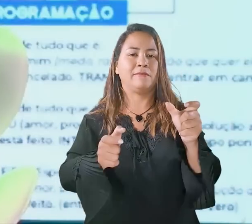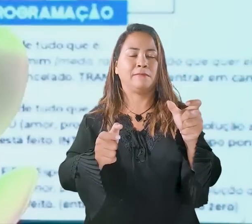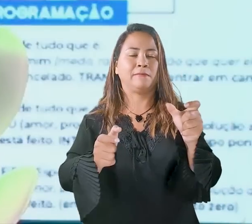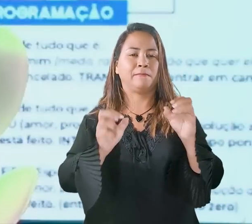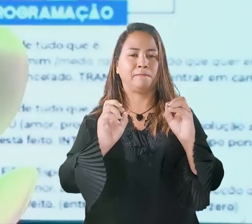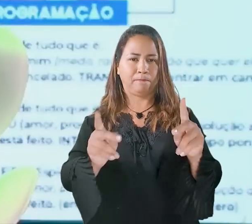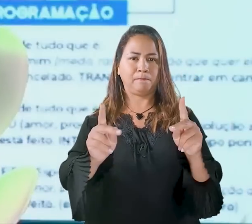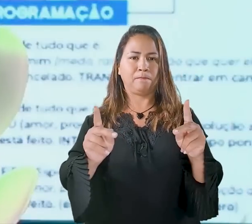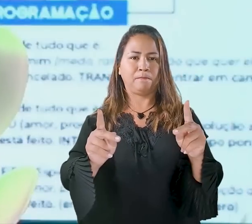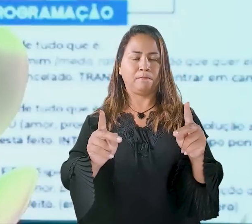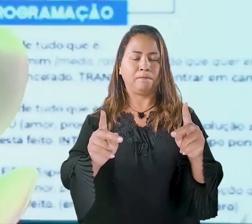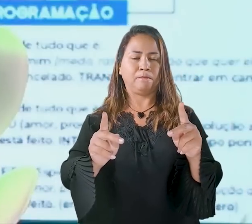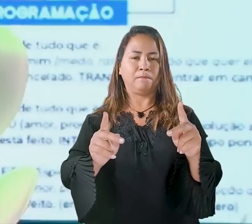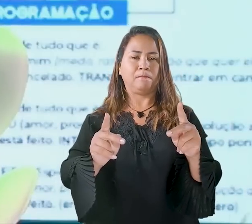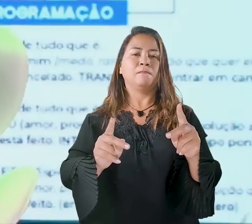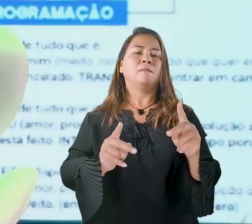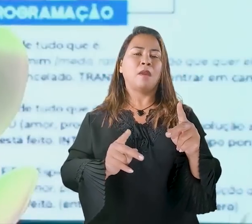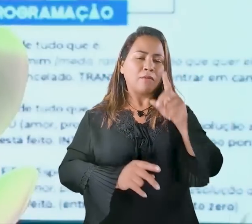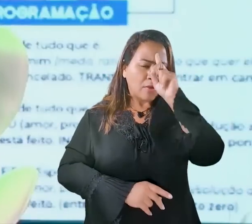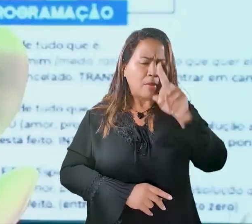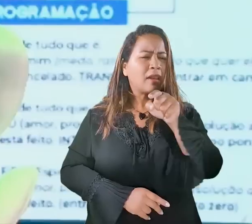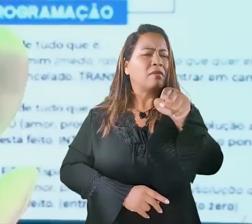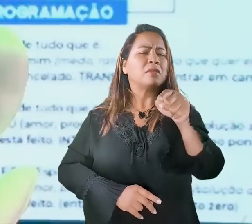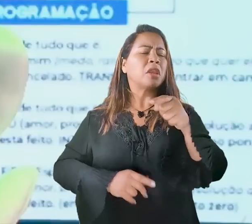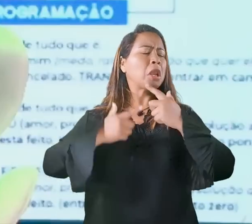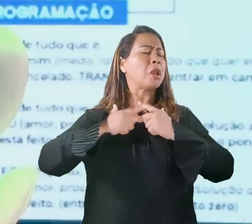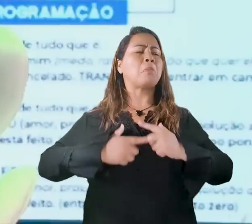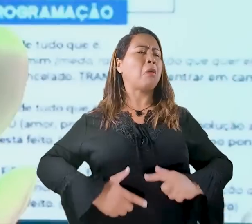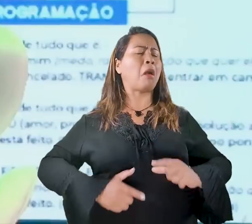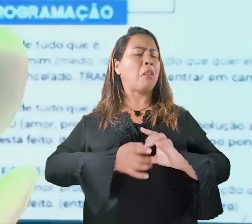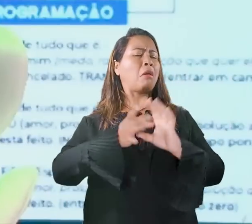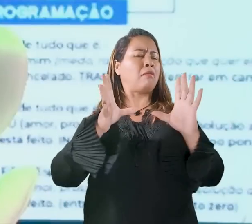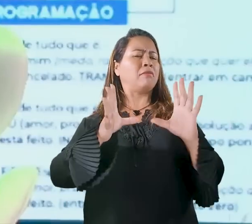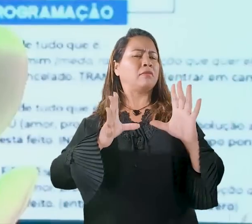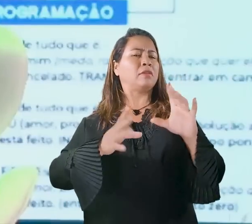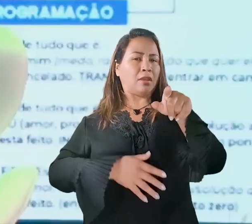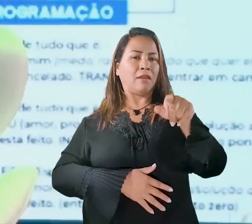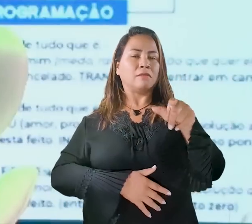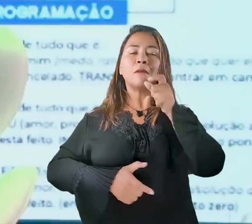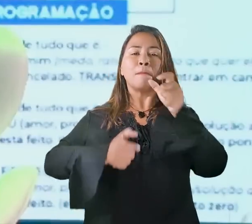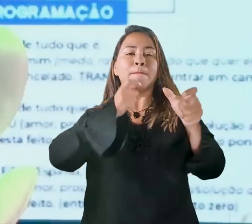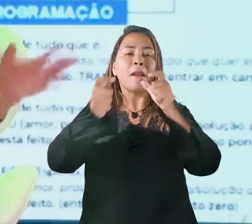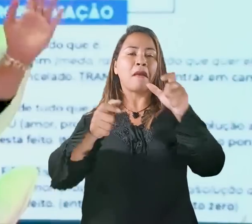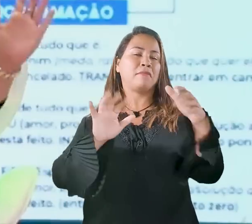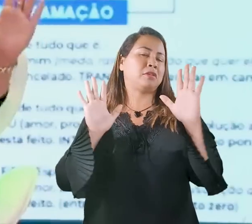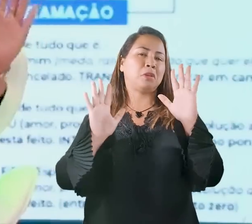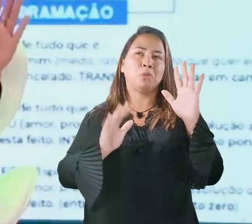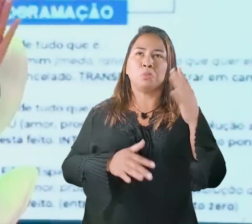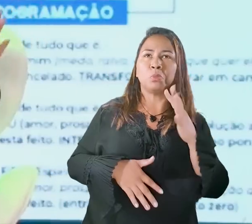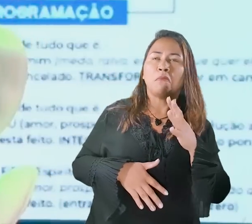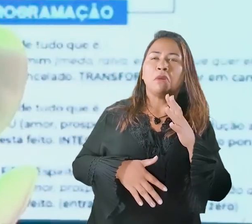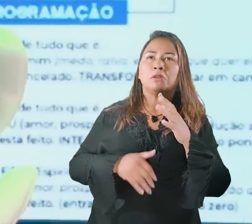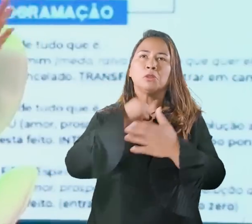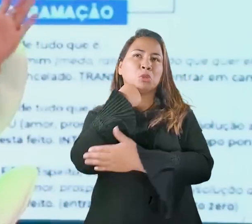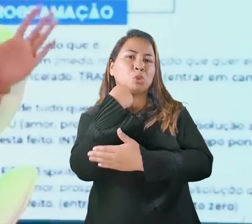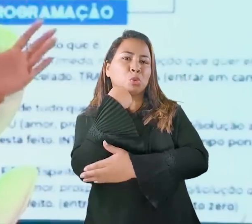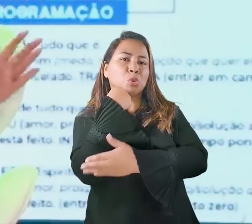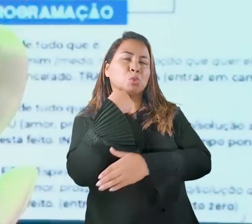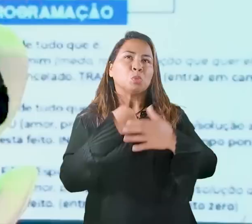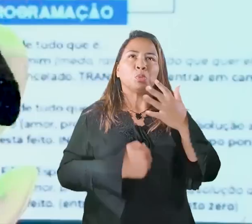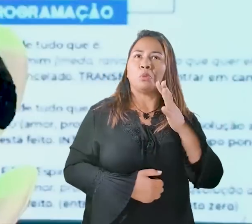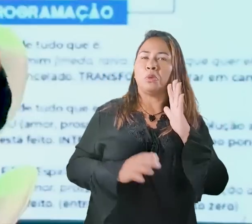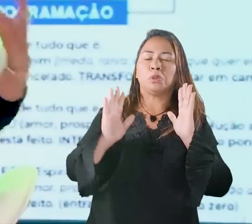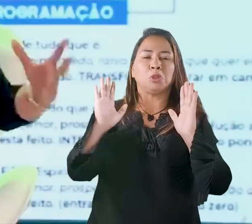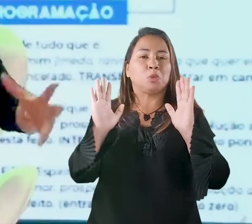falo, limpa o que você precisa limpar. E aí eu volto e dou e faço o comando. Essa técnica, então, aqui é